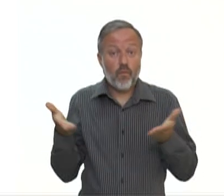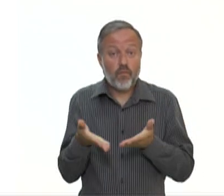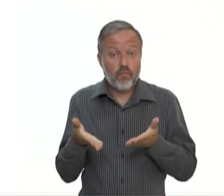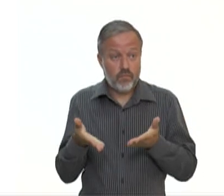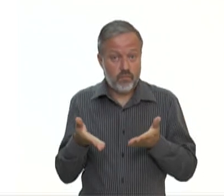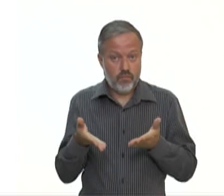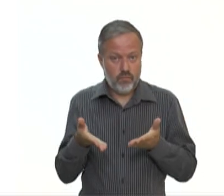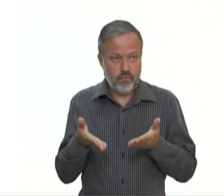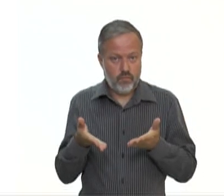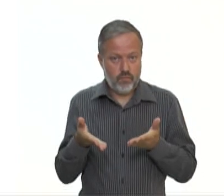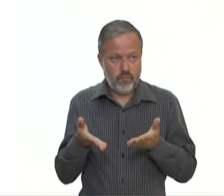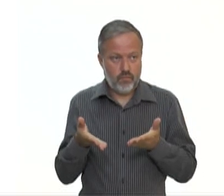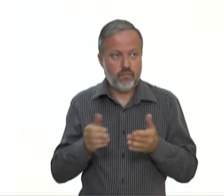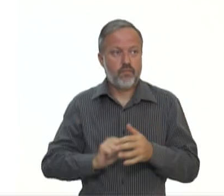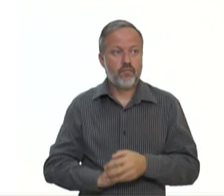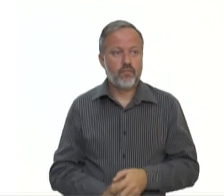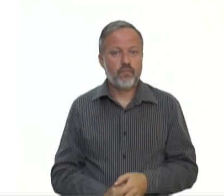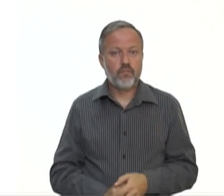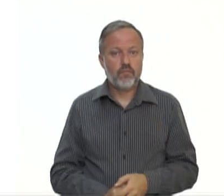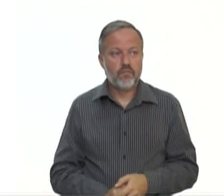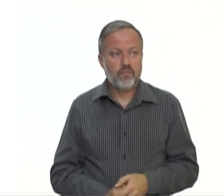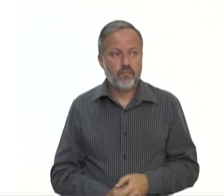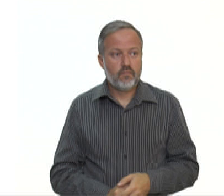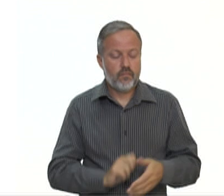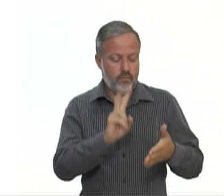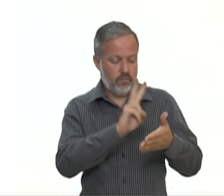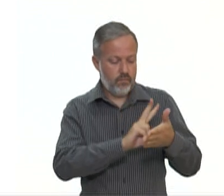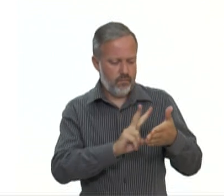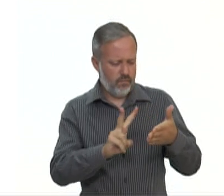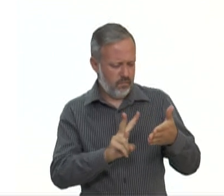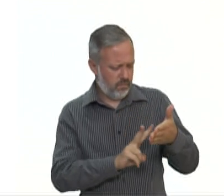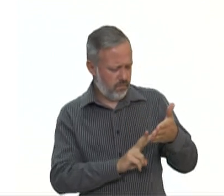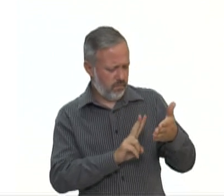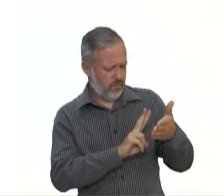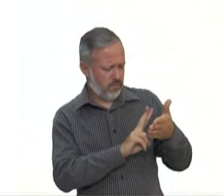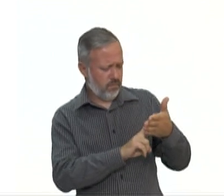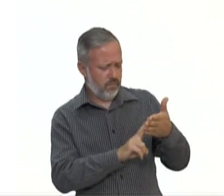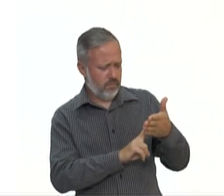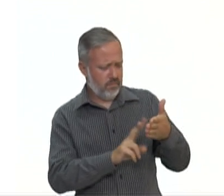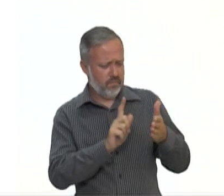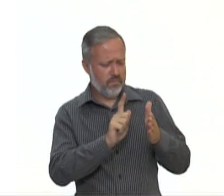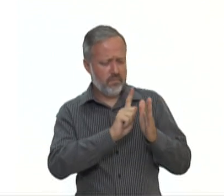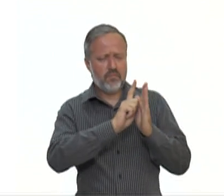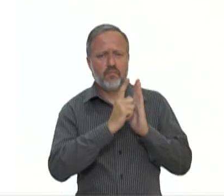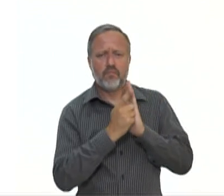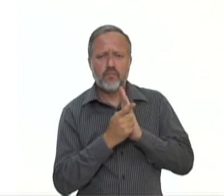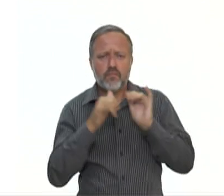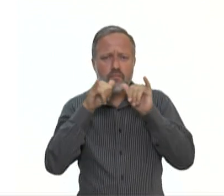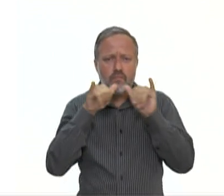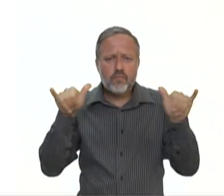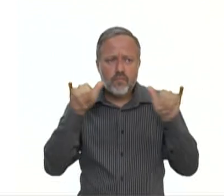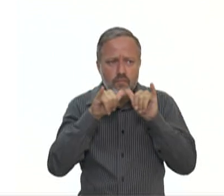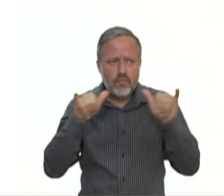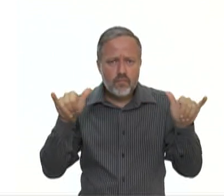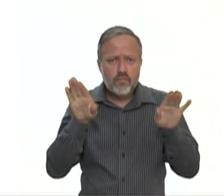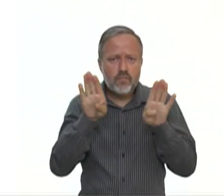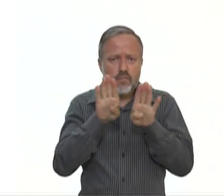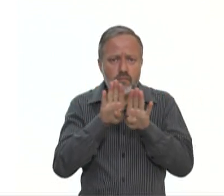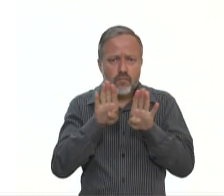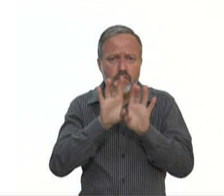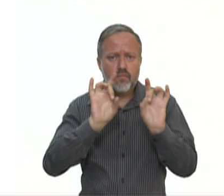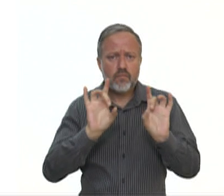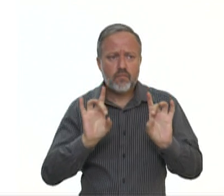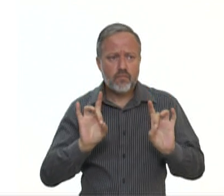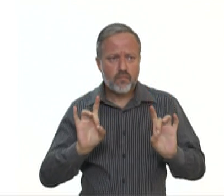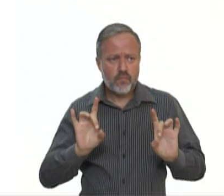são os objetivos da aula de hoje? Leitura e análise do gênero notícia e as características